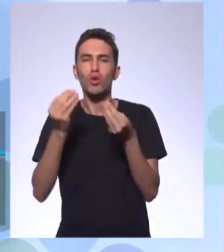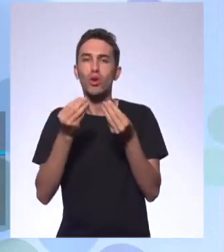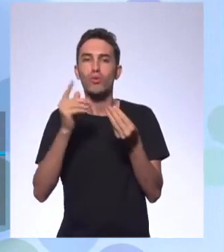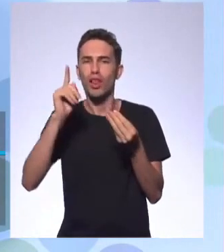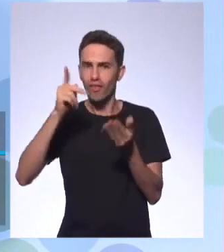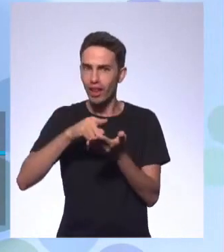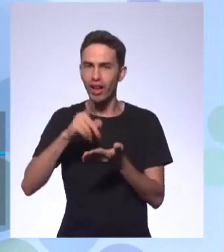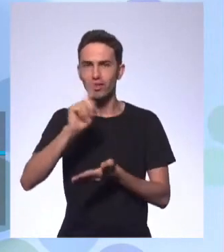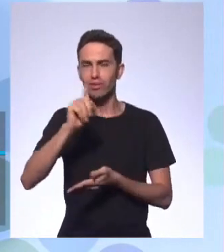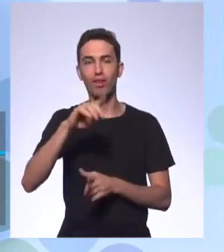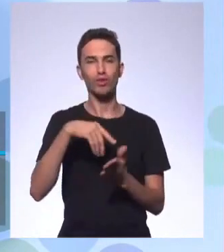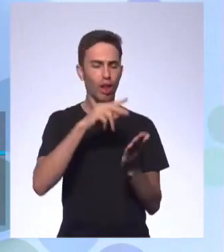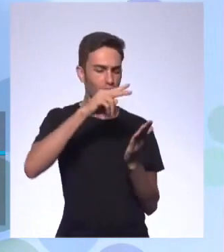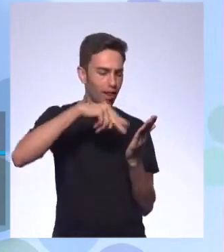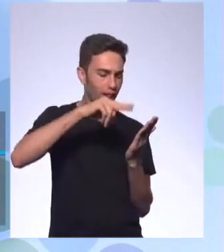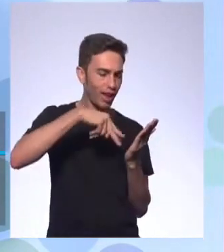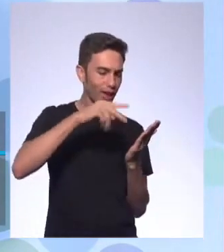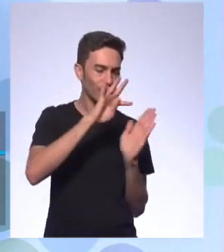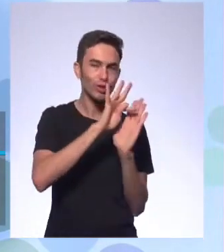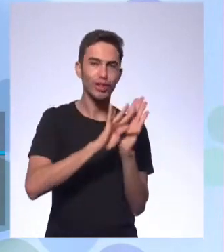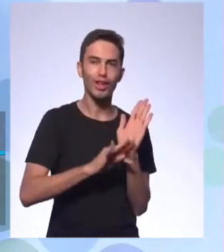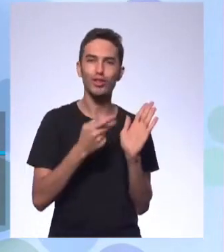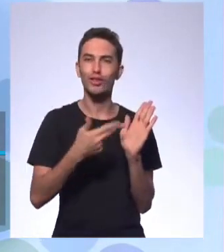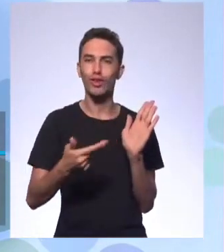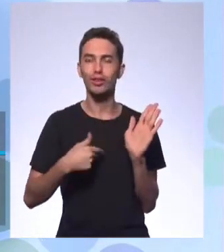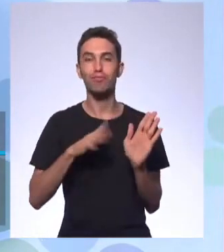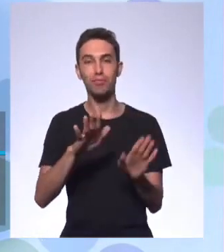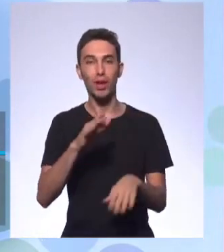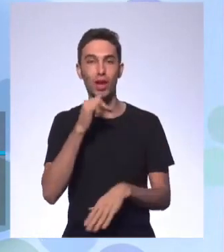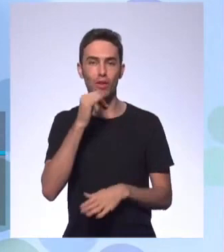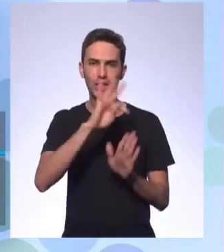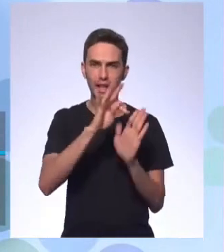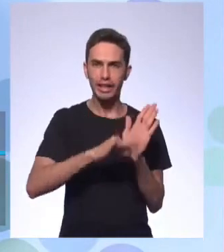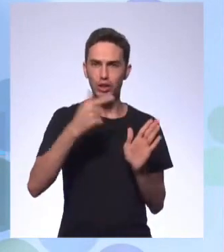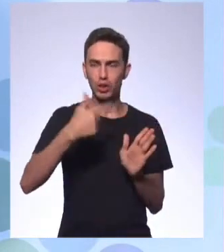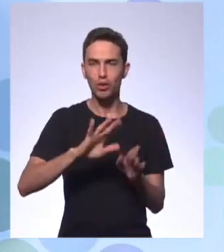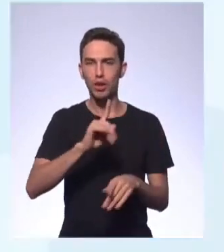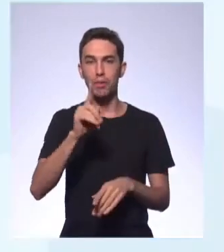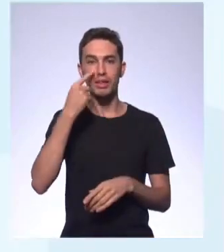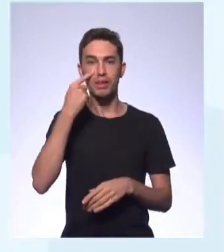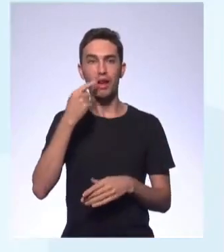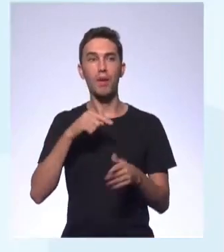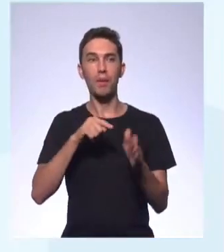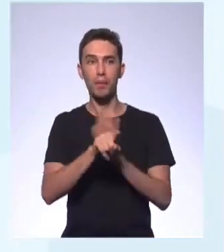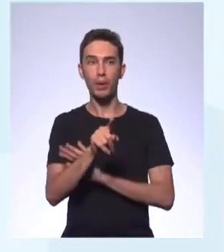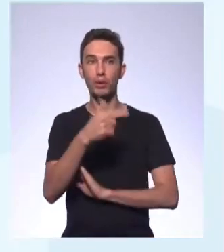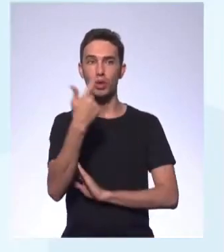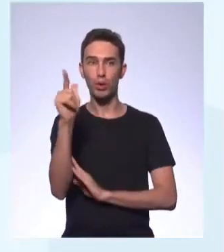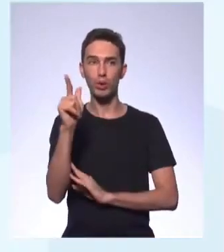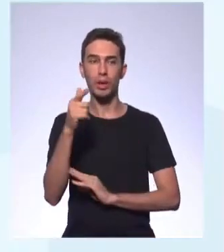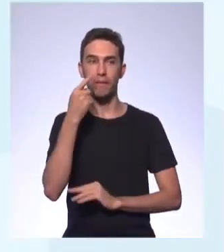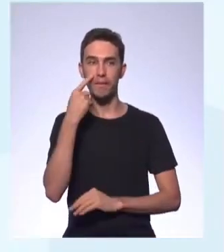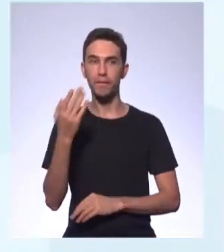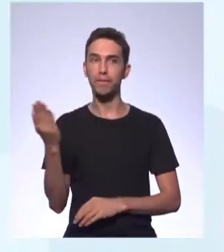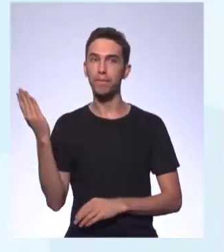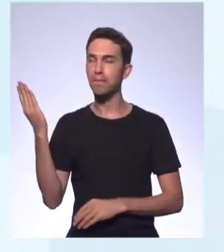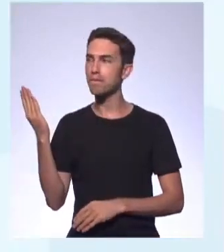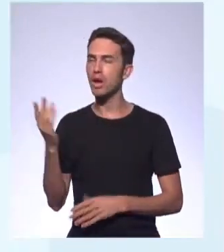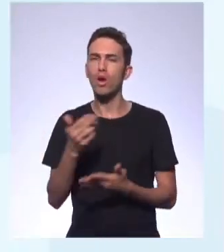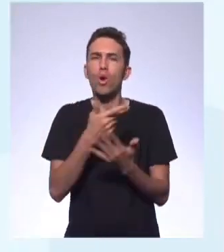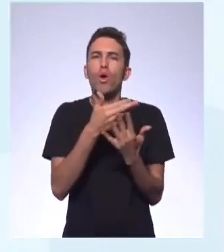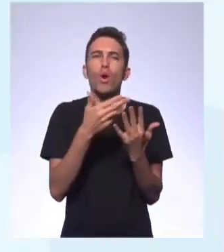outra pergunta, porque eu não vou dar tempo, mas é bacana para a gente pensar e refletir. Qual é o elemento mais importante de uma história